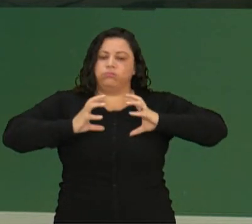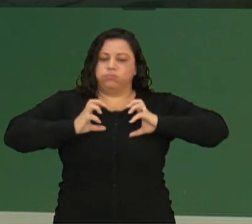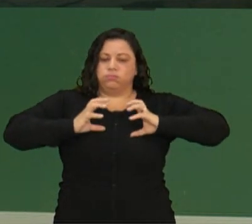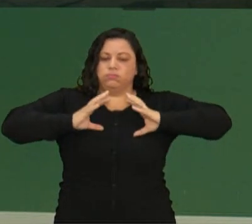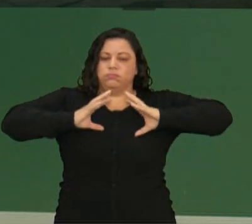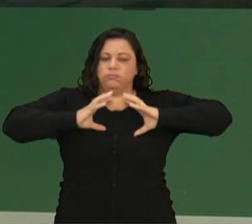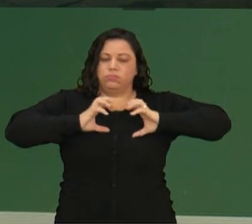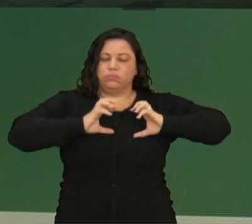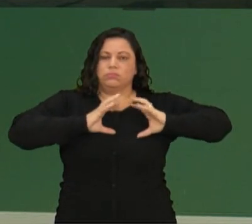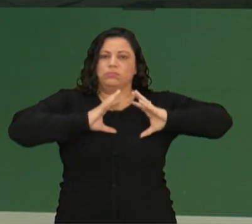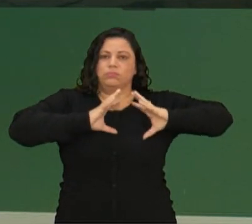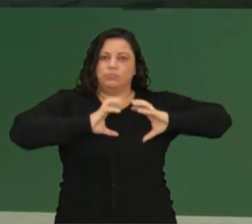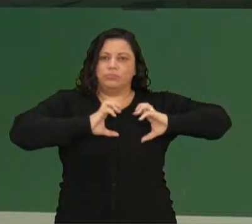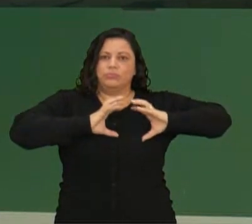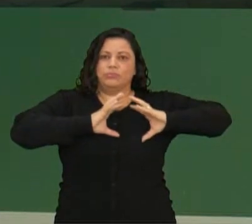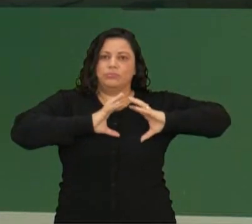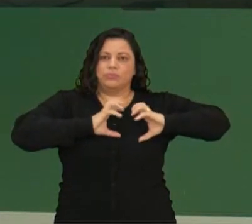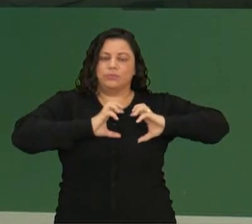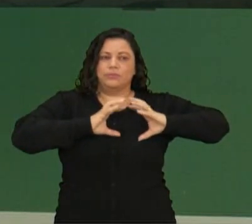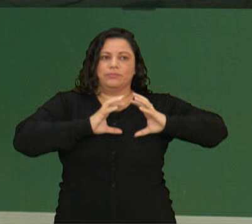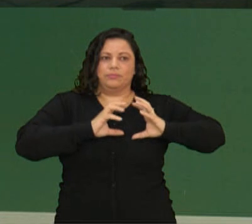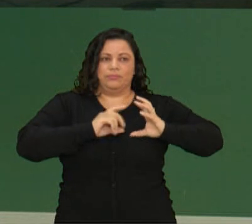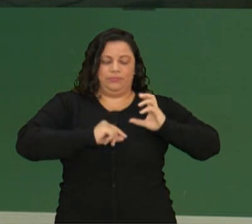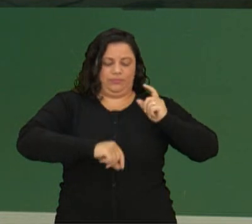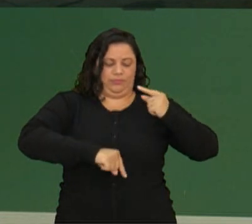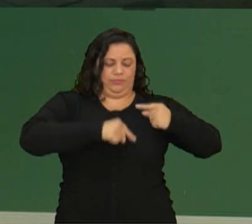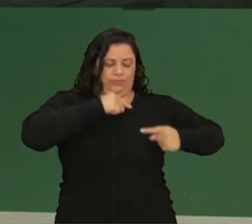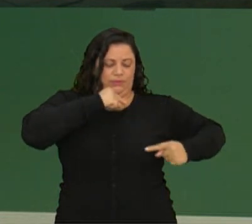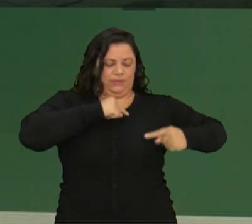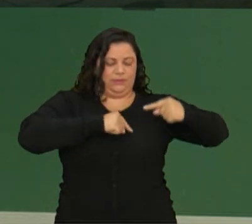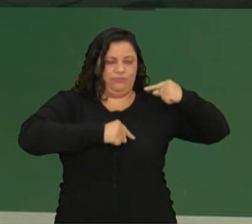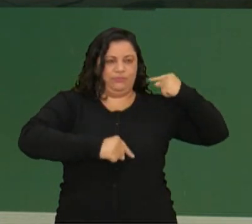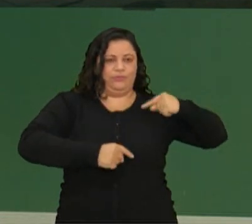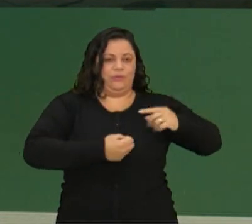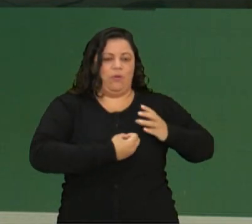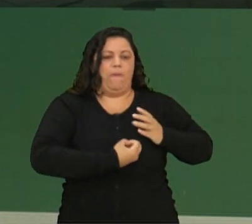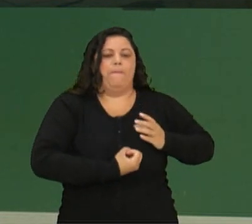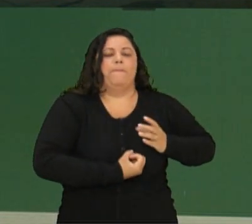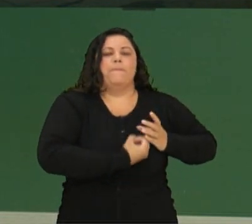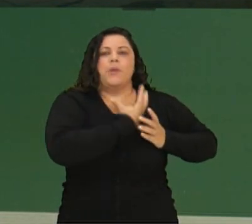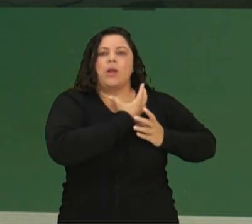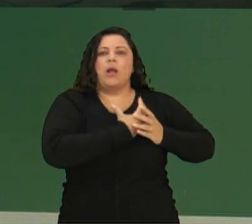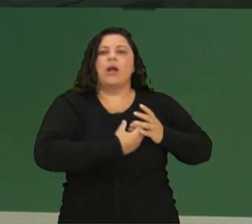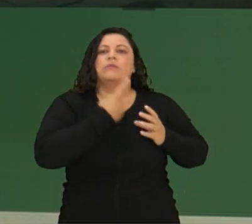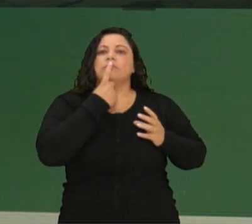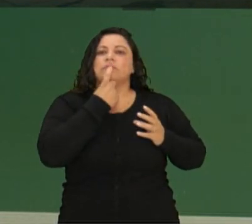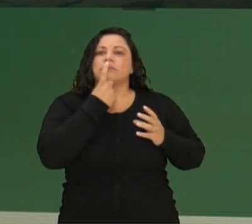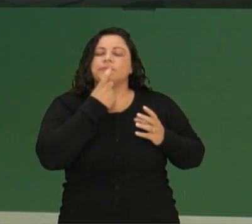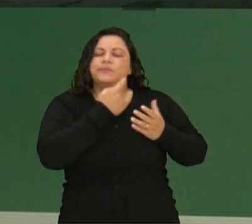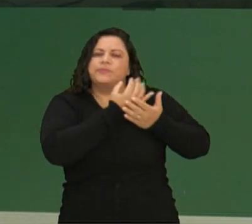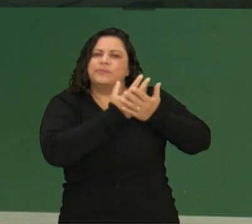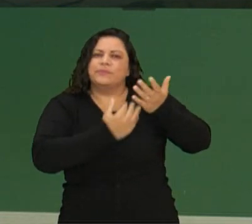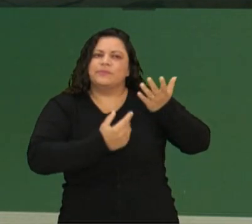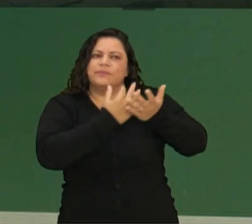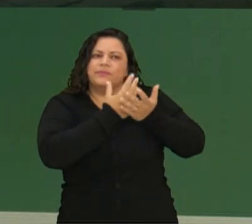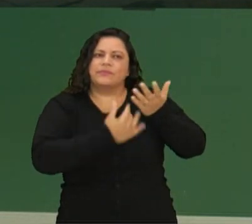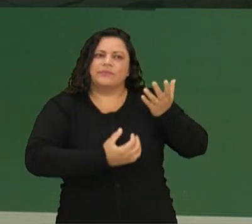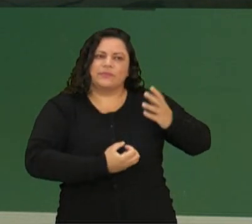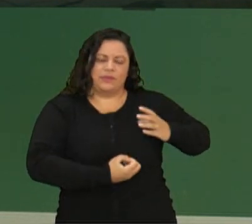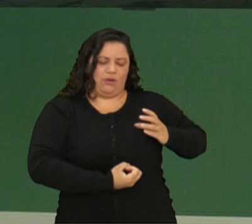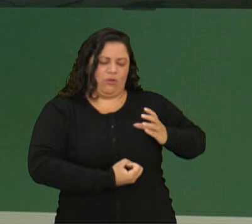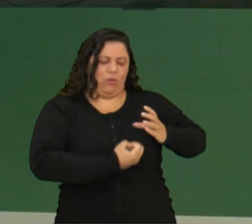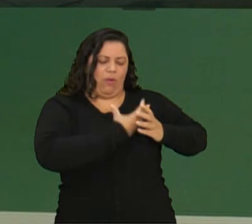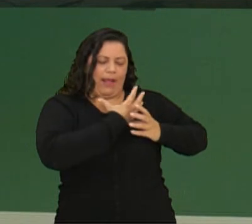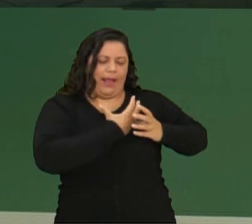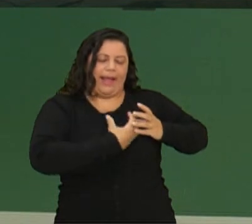lado direito, essas veias aqui, elas vão lançar o sangue, né? Que entrou aqui no átrio, ele